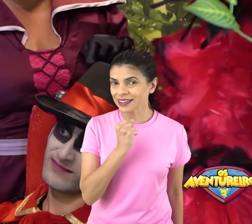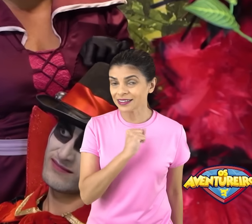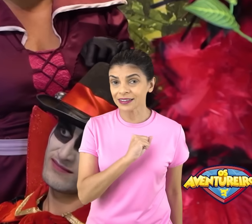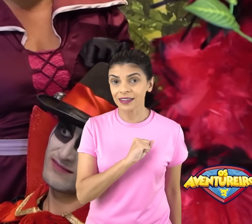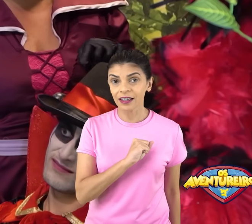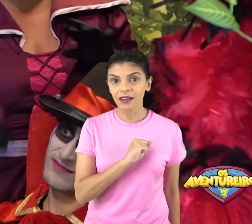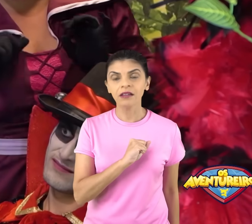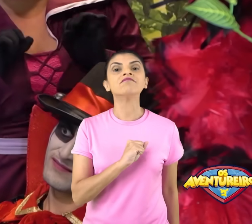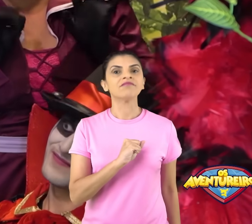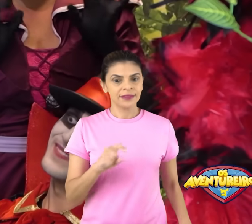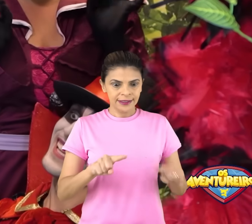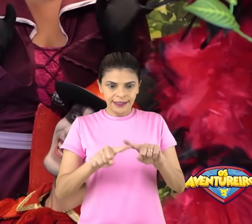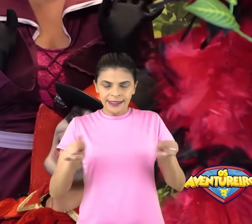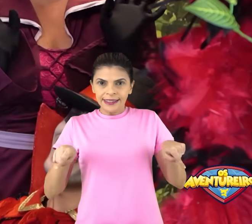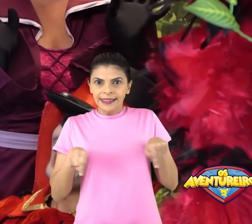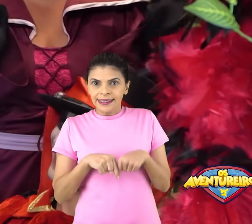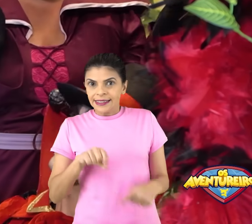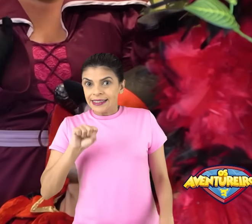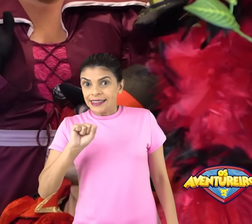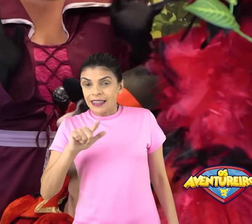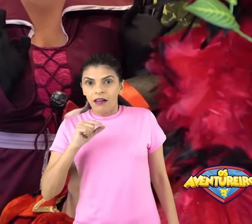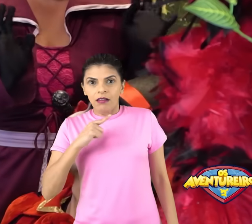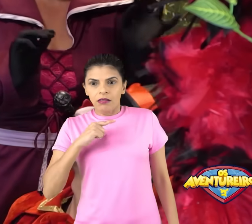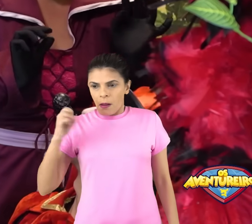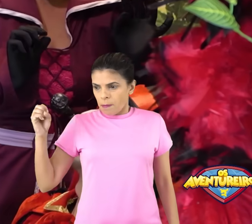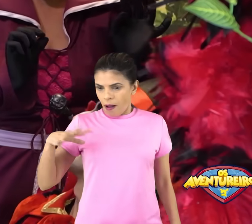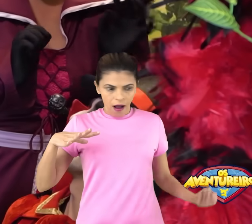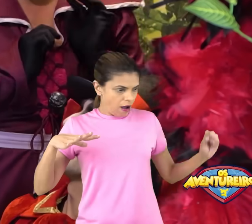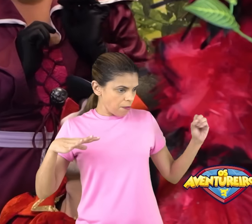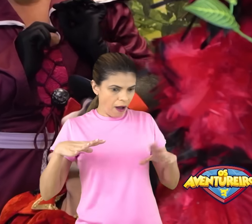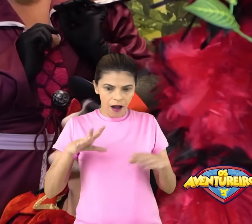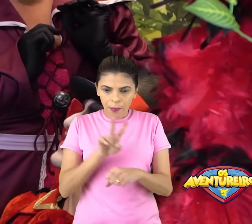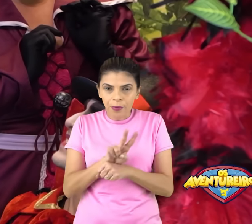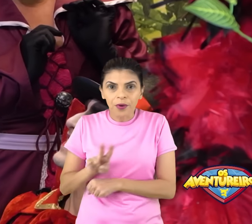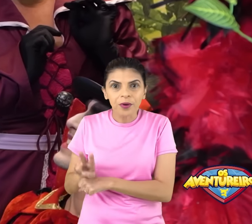E ela está numa sala cheia de lasers protegendo.